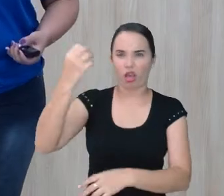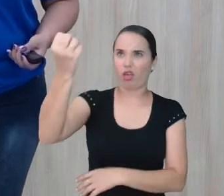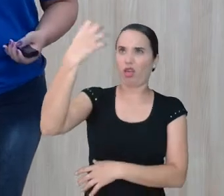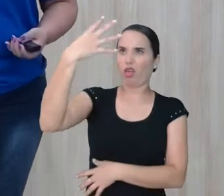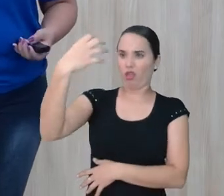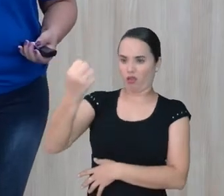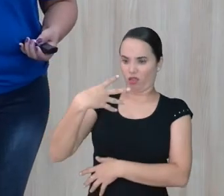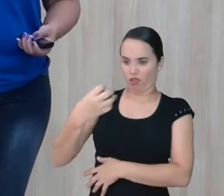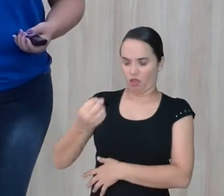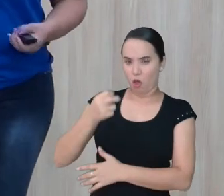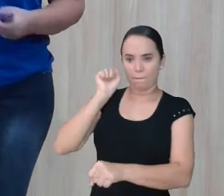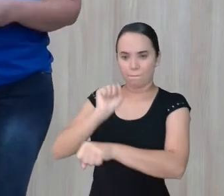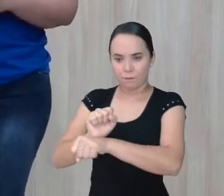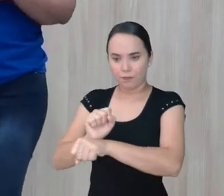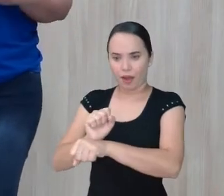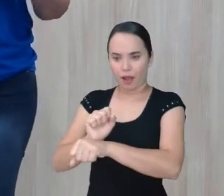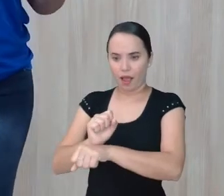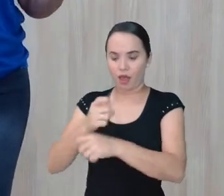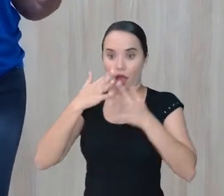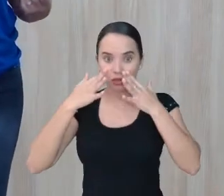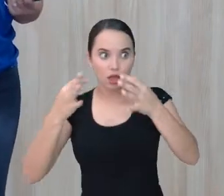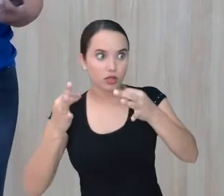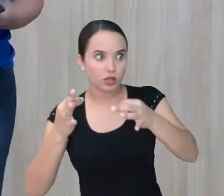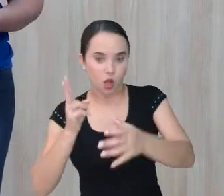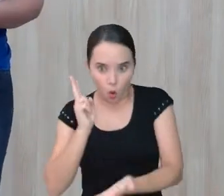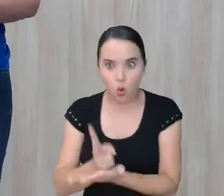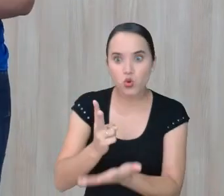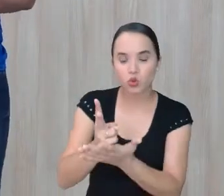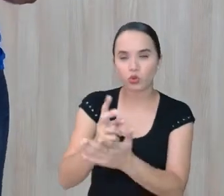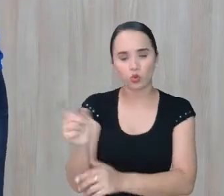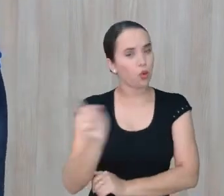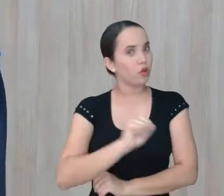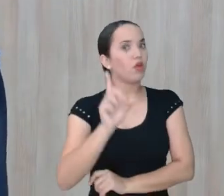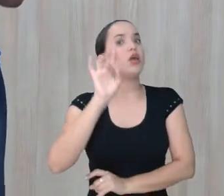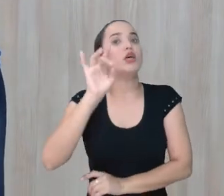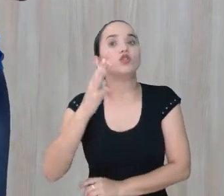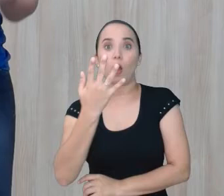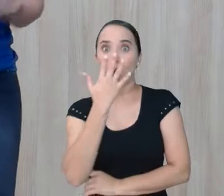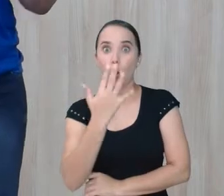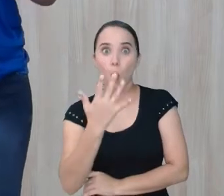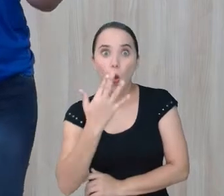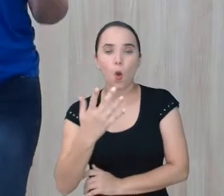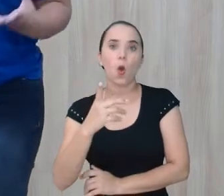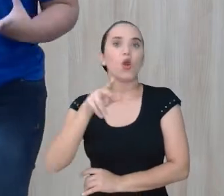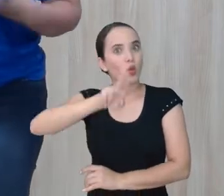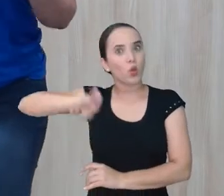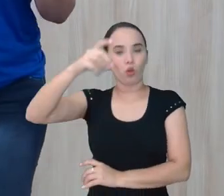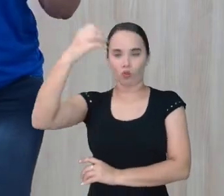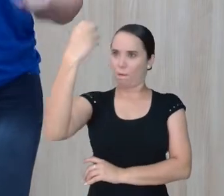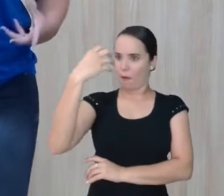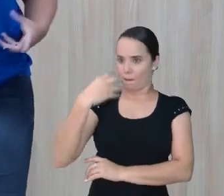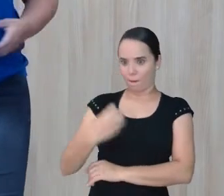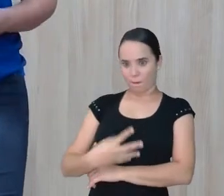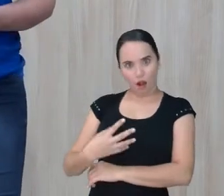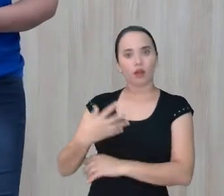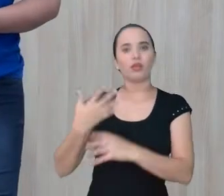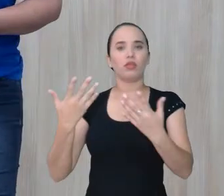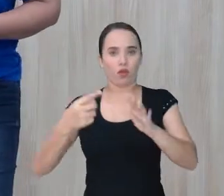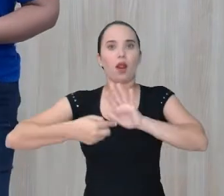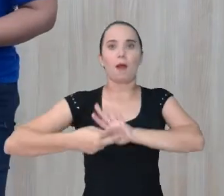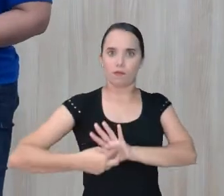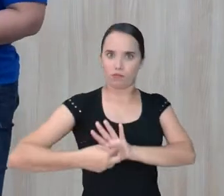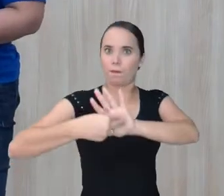essa comunicação. Então, essa linguagem não verbal tem que transmitir alguma comunicação.